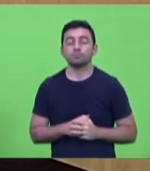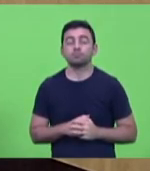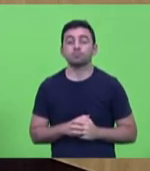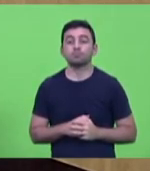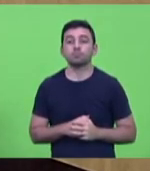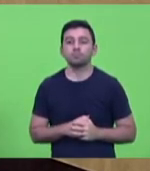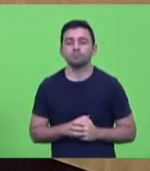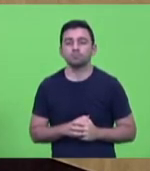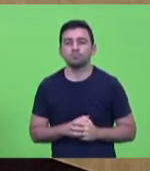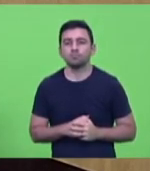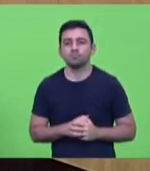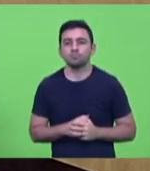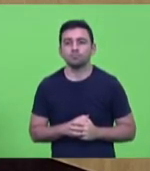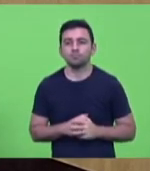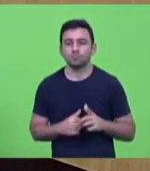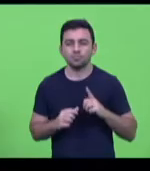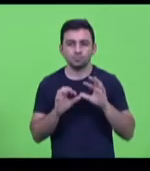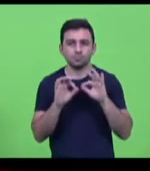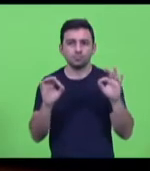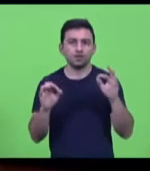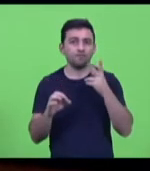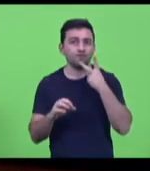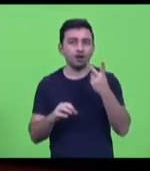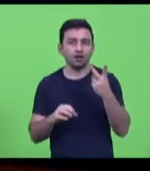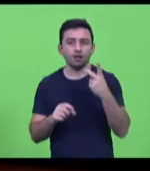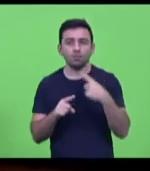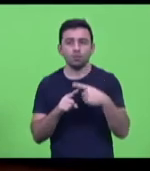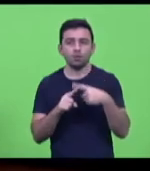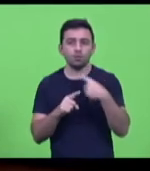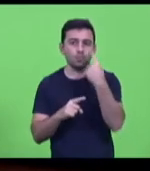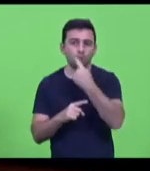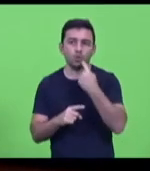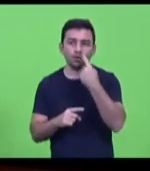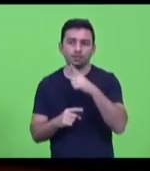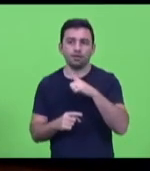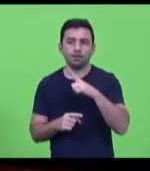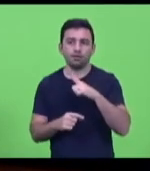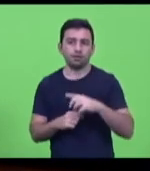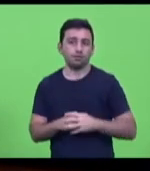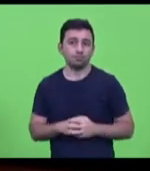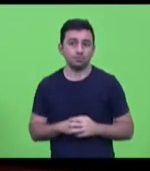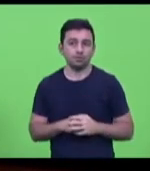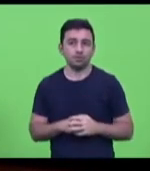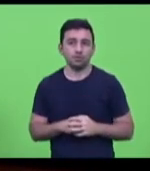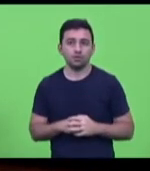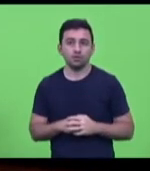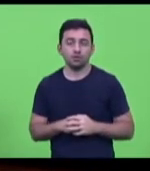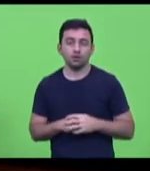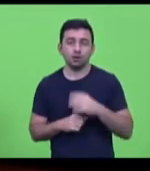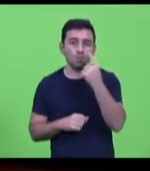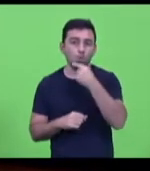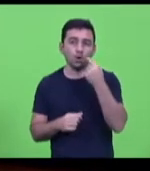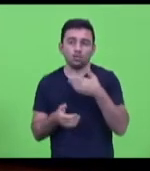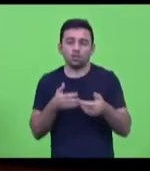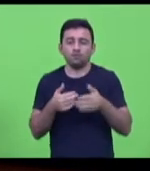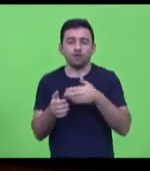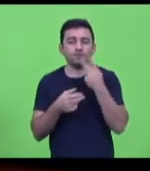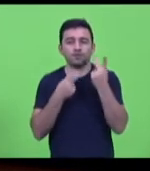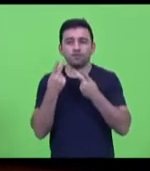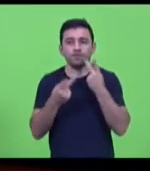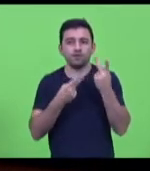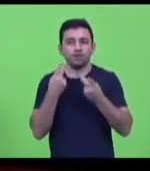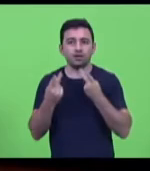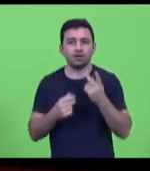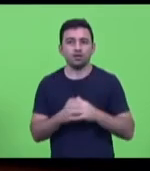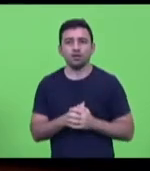Tem um ditado que diz que fala porque tem boca, né? Então, da boca sai qualquer coisa.